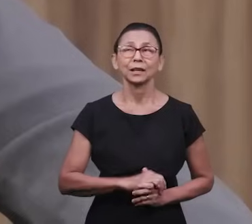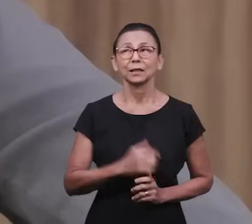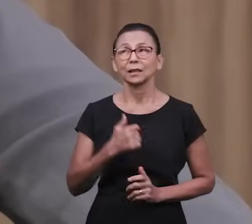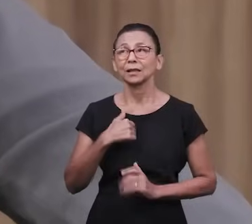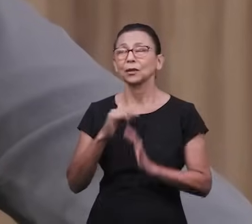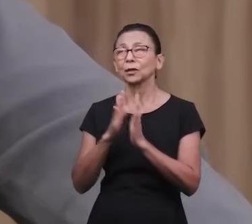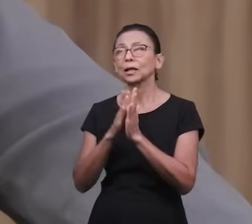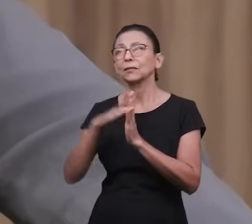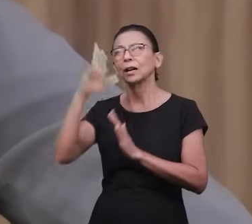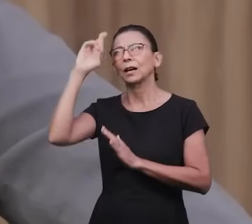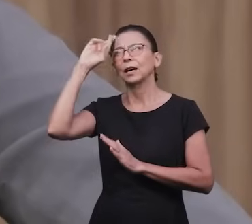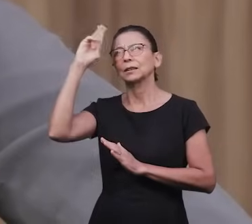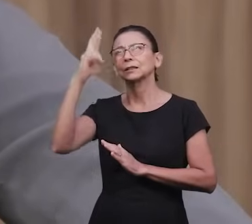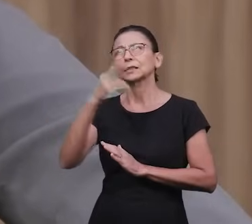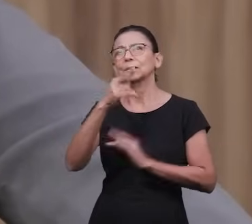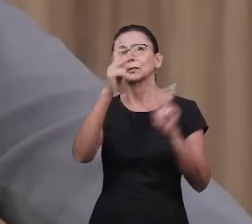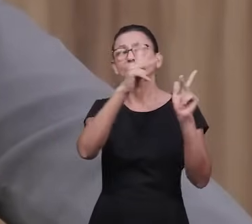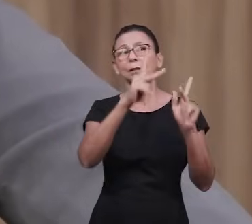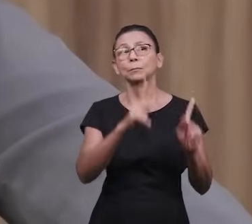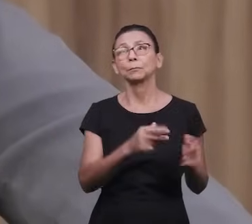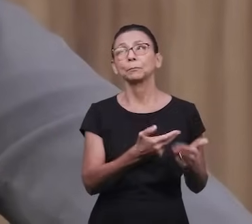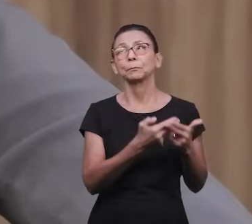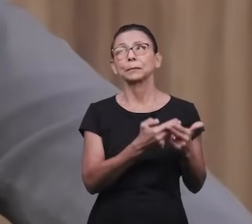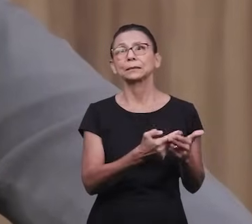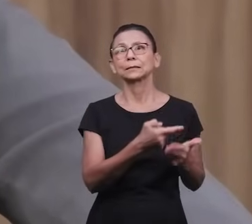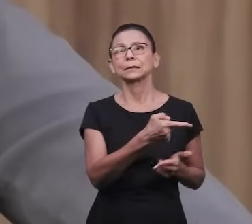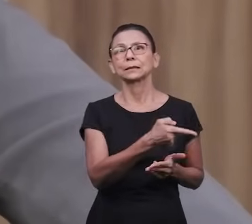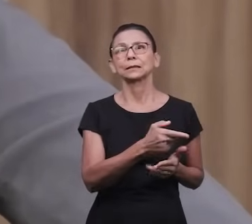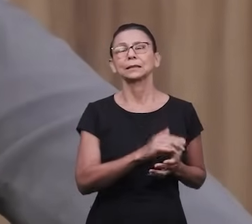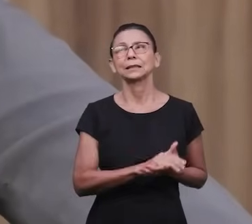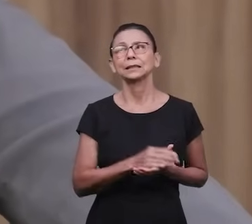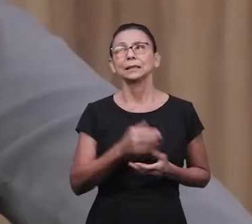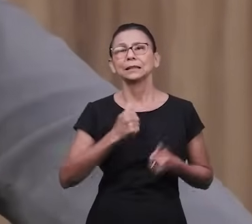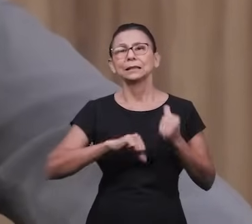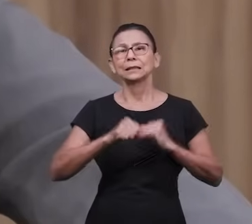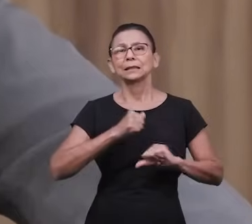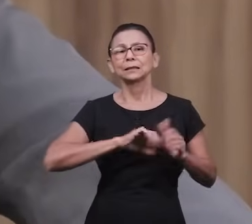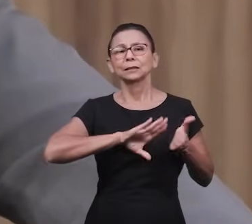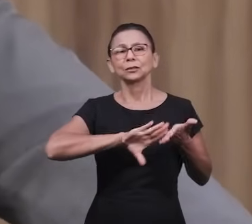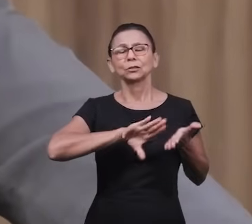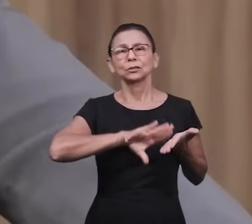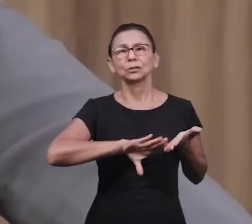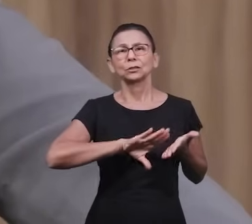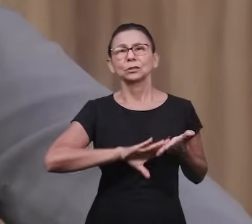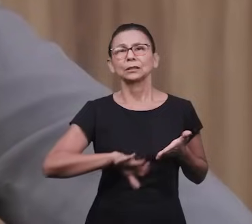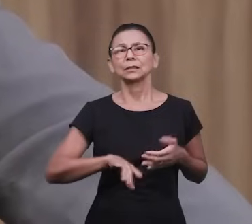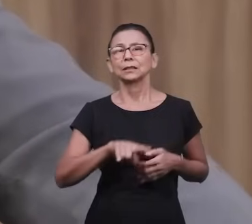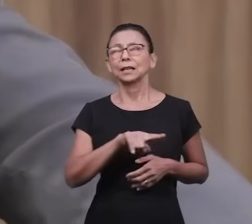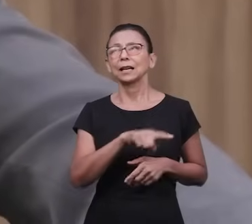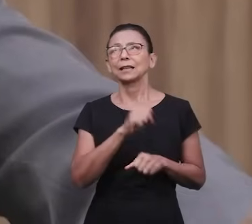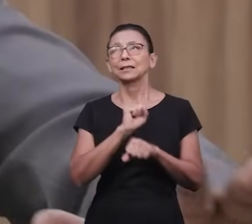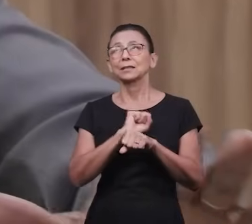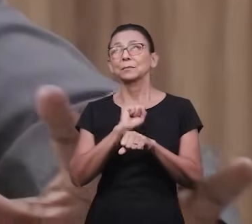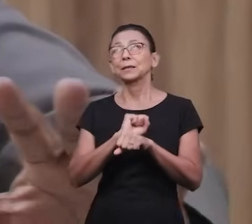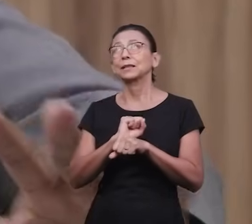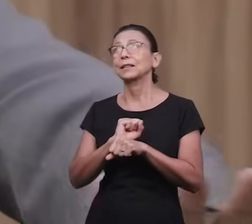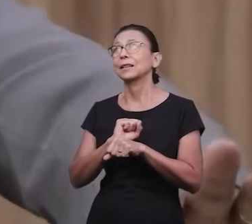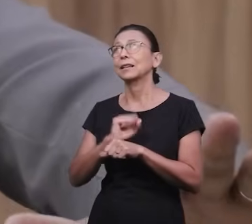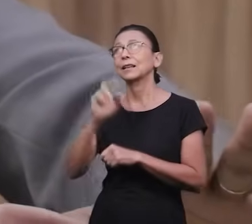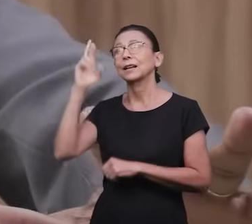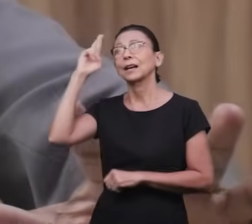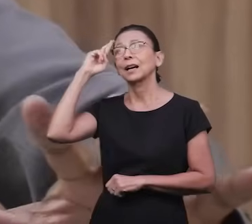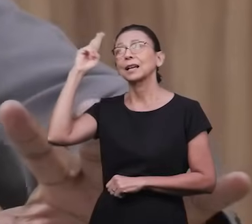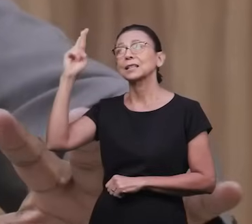Senhor, tira a ansiedade do coração dela, coloca paz, coloca paciência, para que ela possa saber